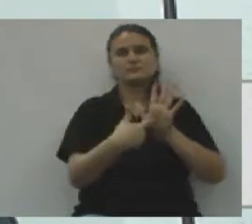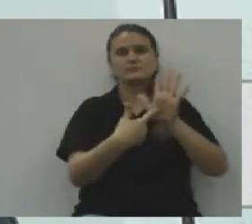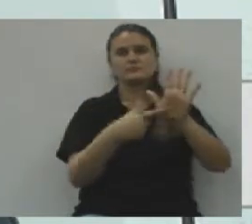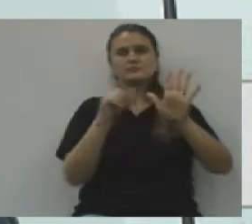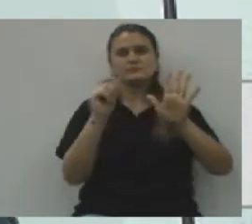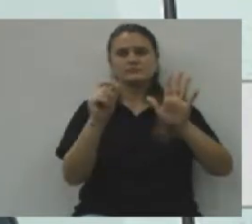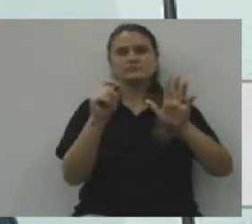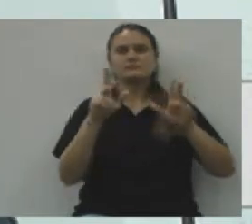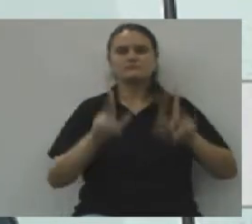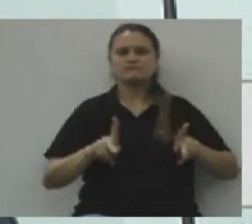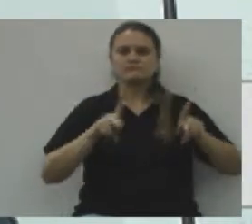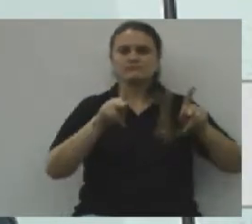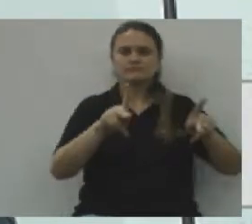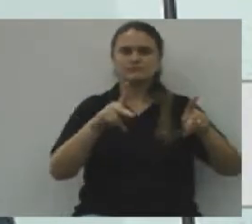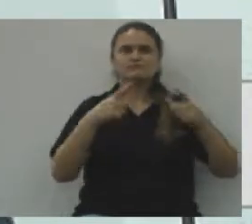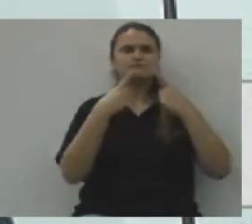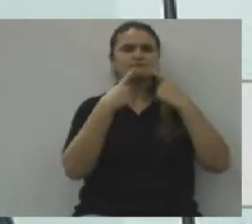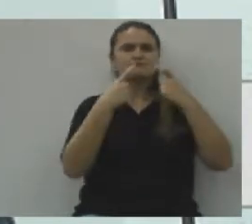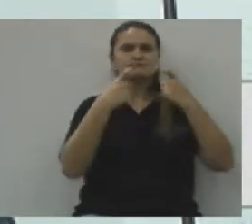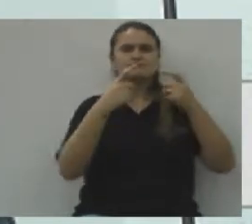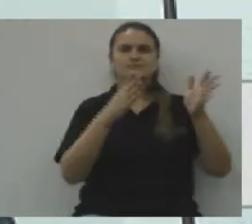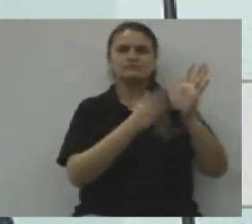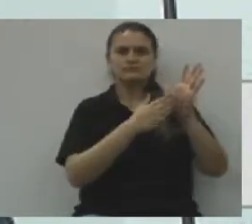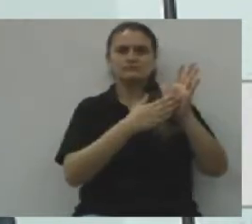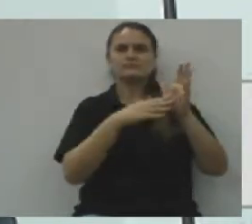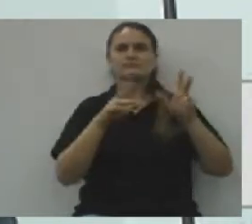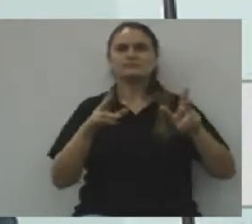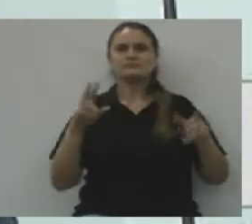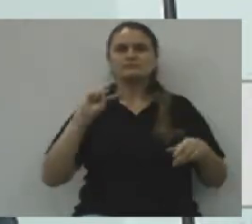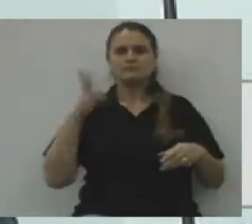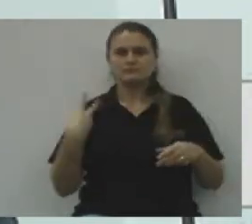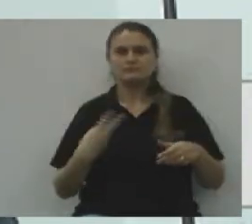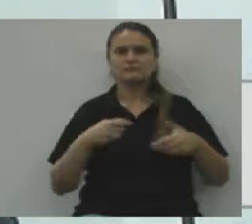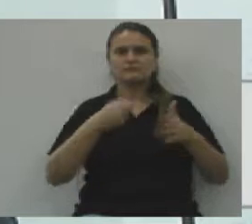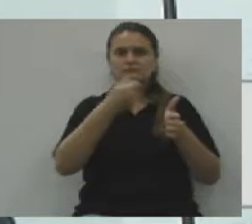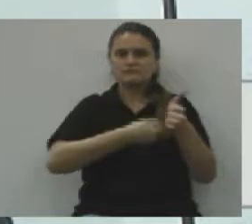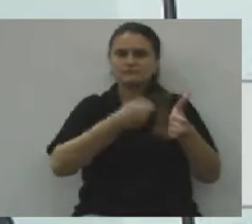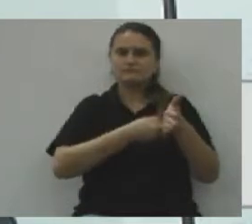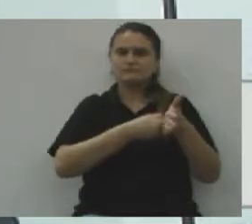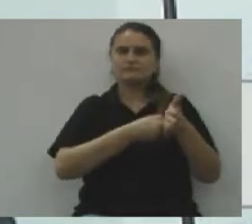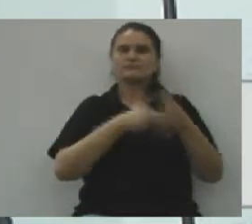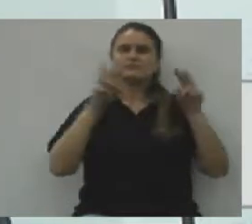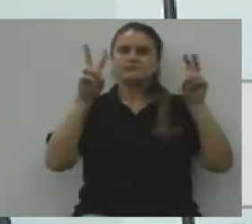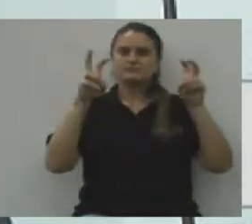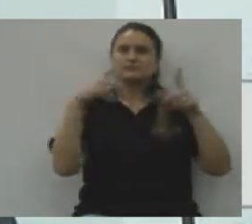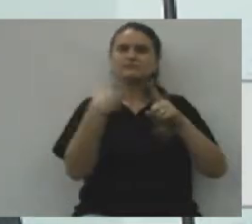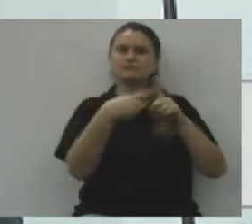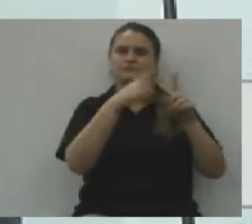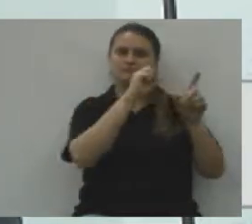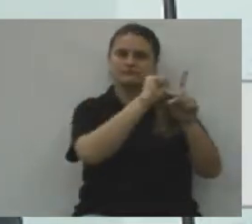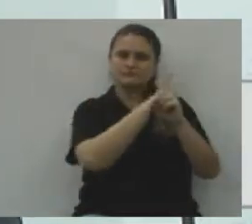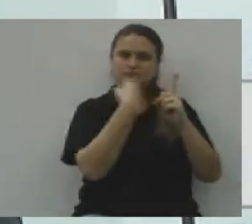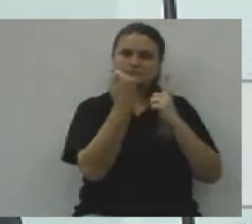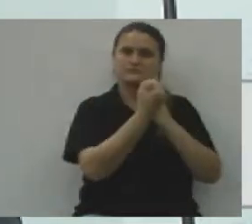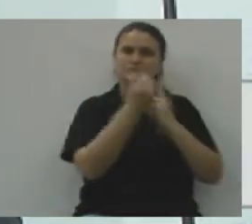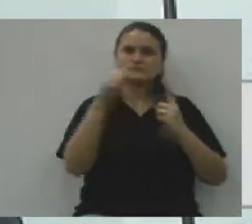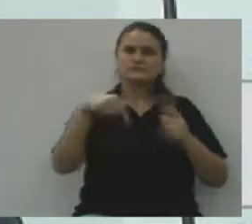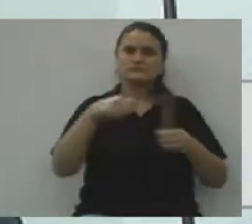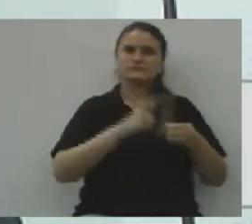Um reclamo da sociedade legitimamente representada por todos os senhores. Significa que a sociedade União